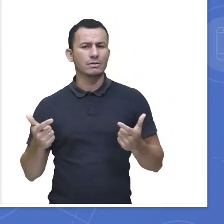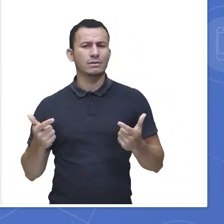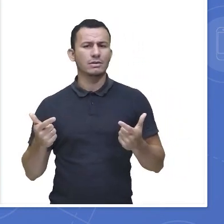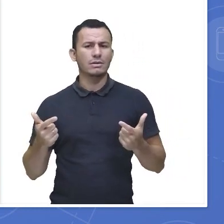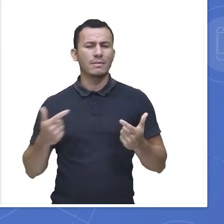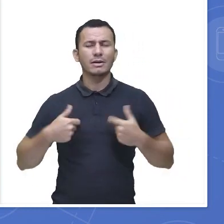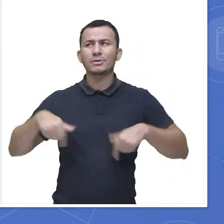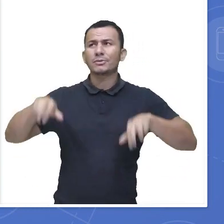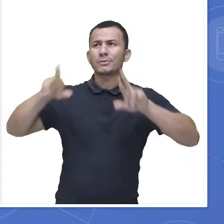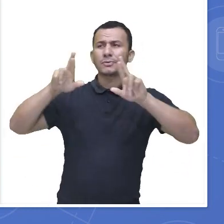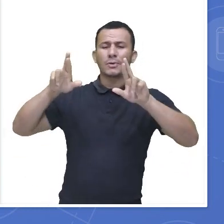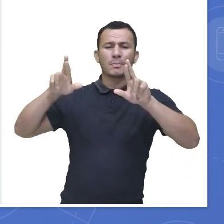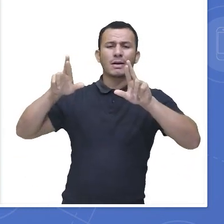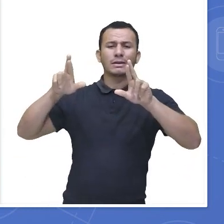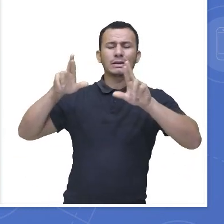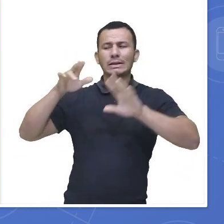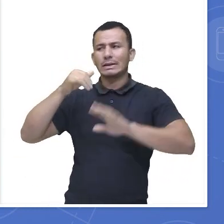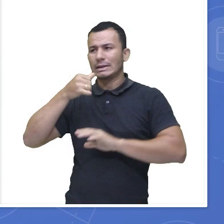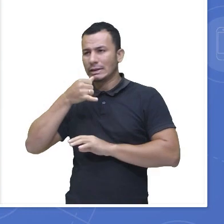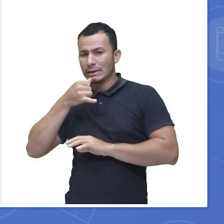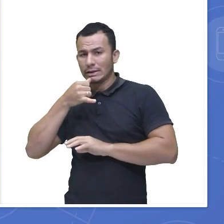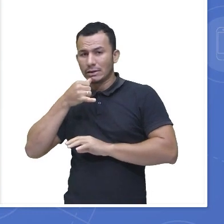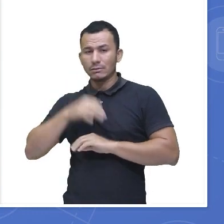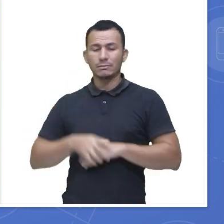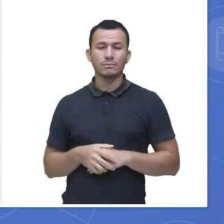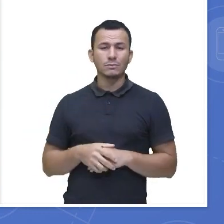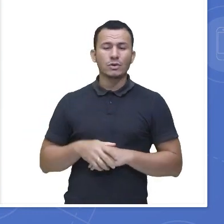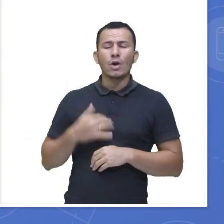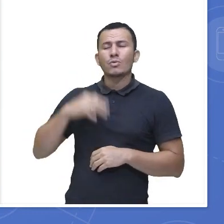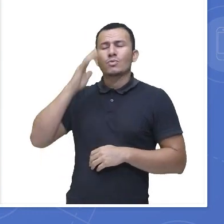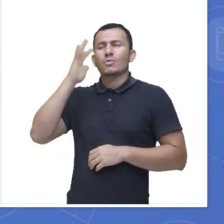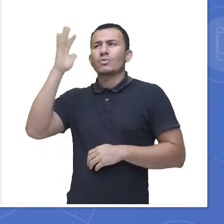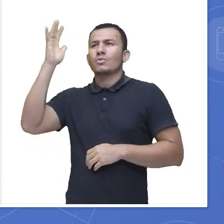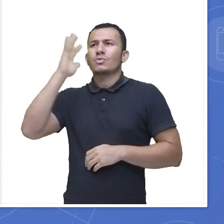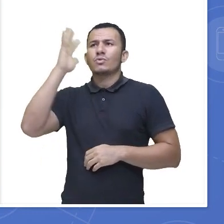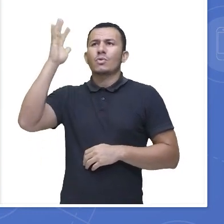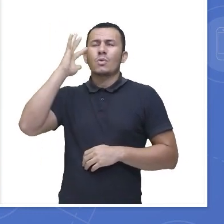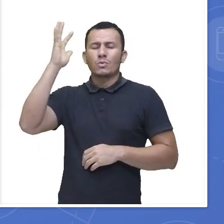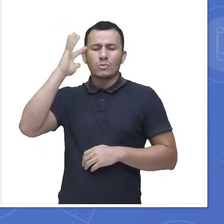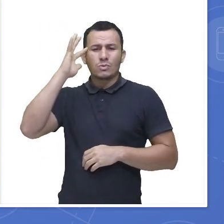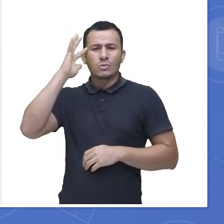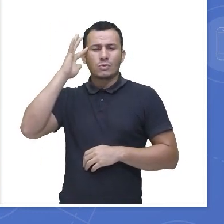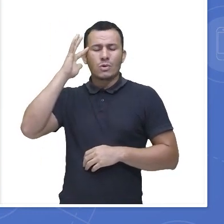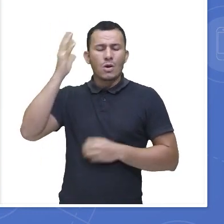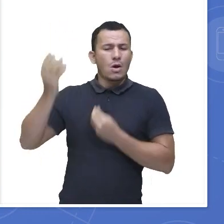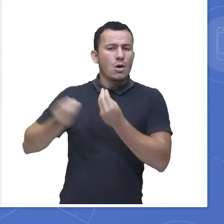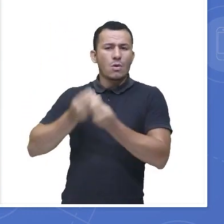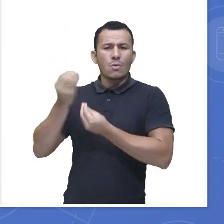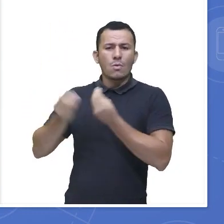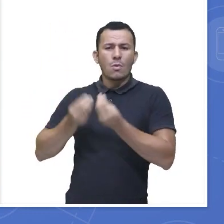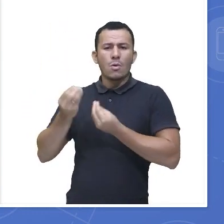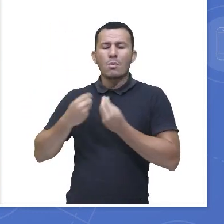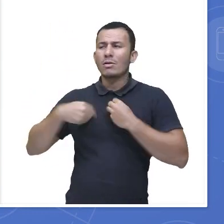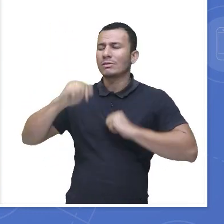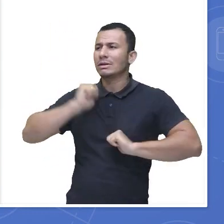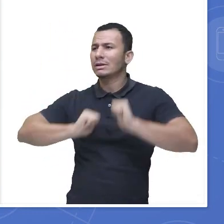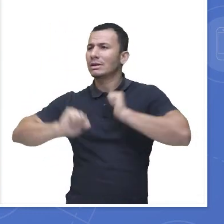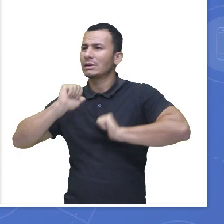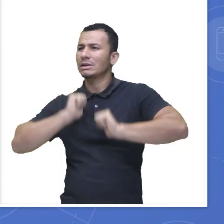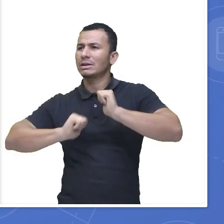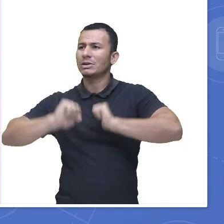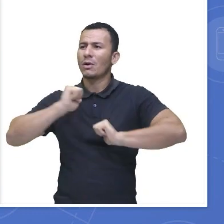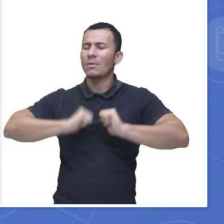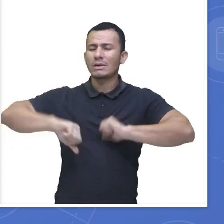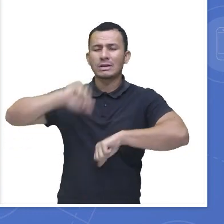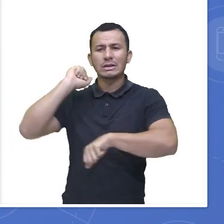grande esperança malograda. O eterno sonho da alma desterrada, sonho que a traz ansiosa e